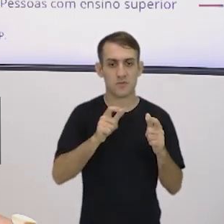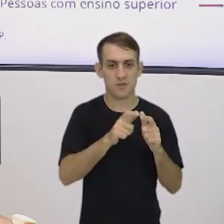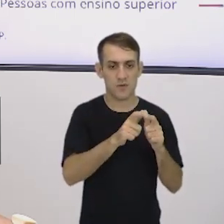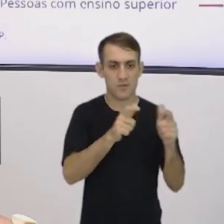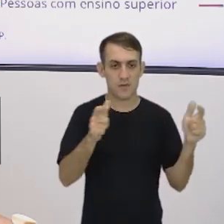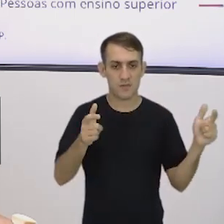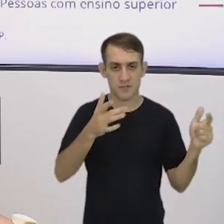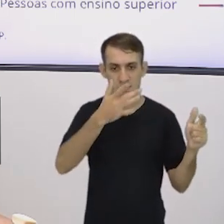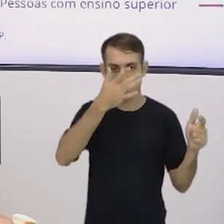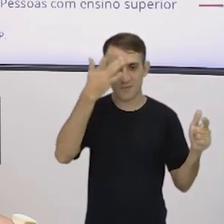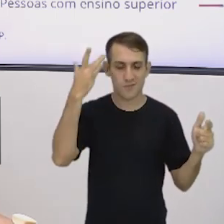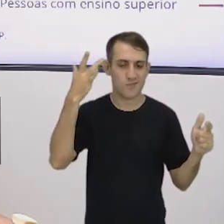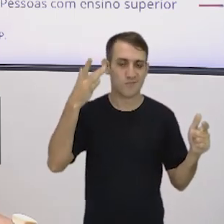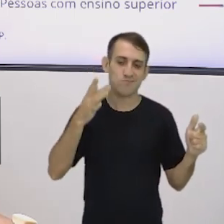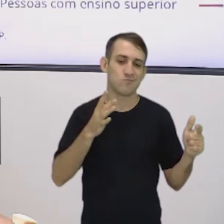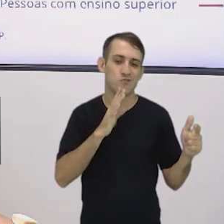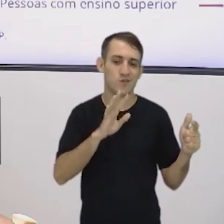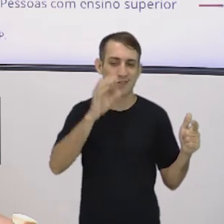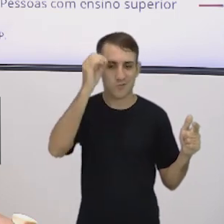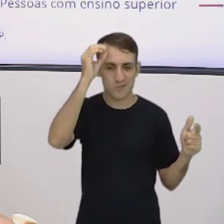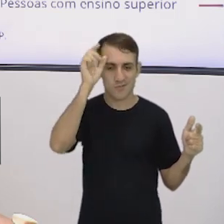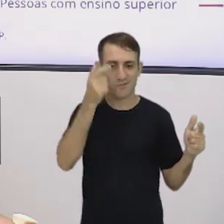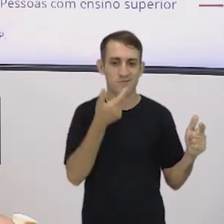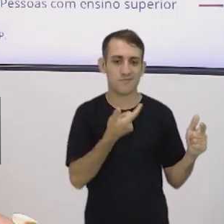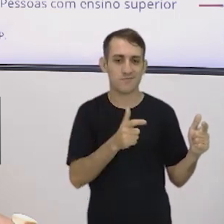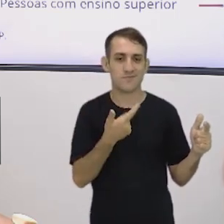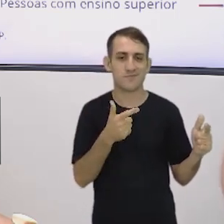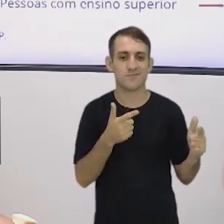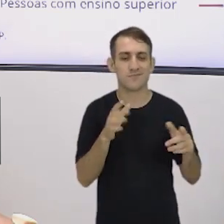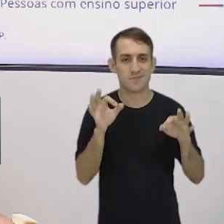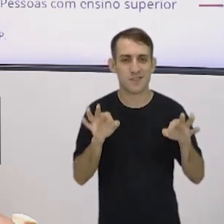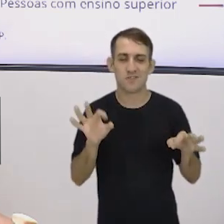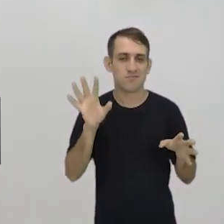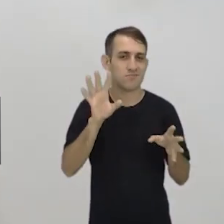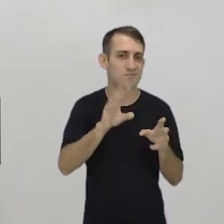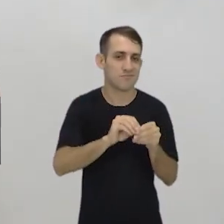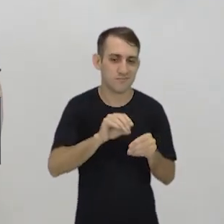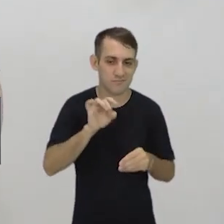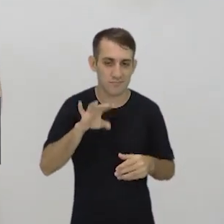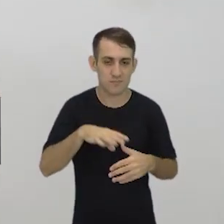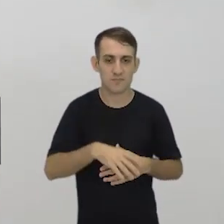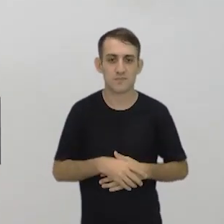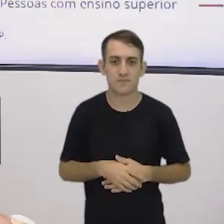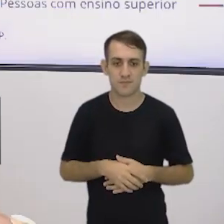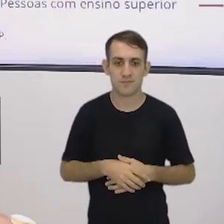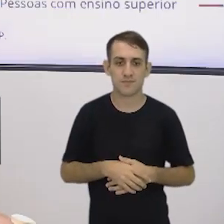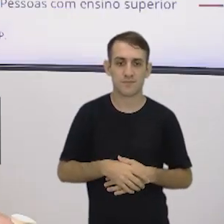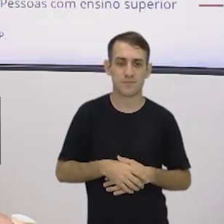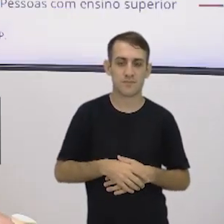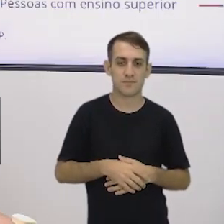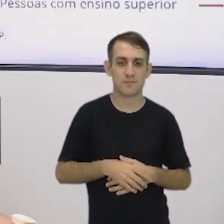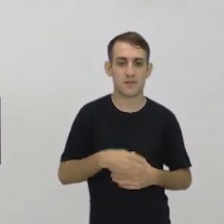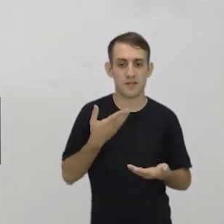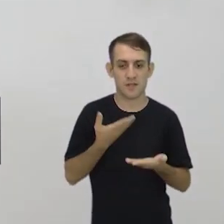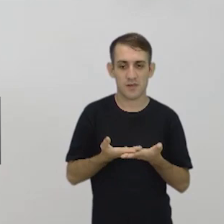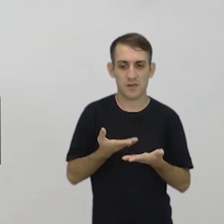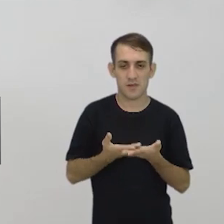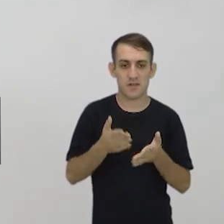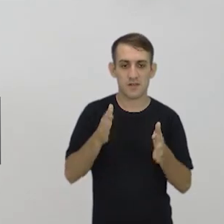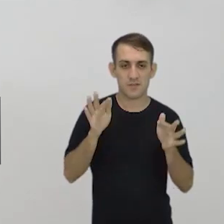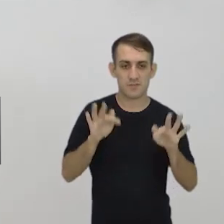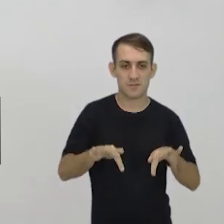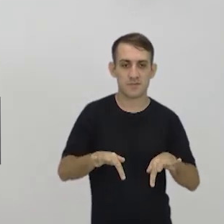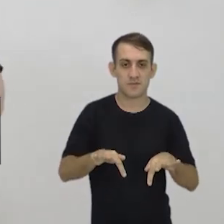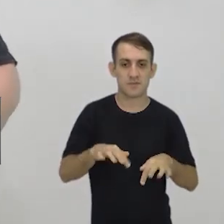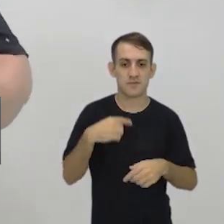de pessoas ludibriadas. Exatamente. Certo? Eu vou resumir para isso, ok? Leitura é tudo. Terminou o nosso tempo, né, Andréia?